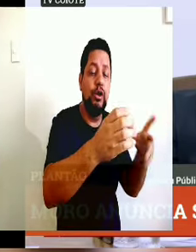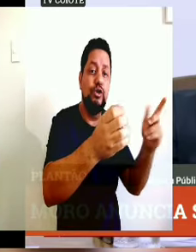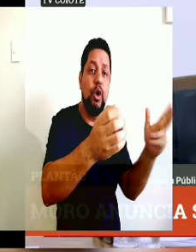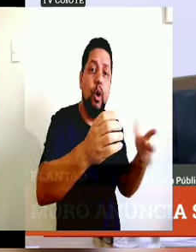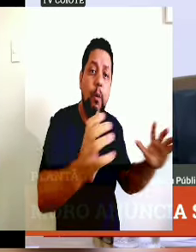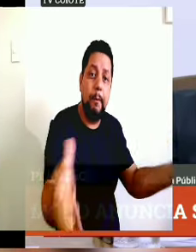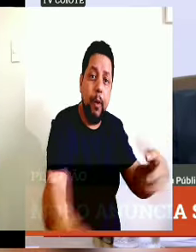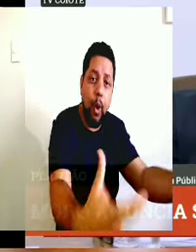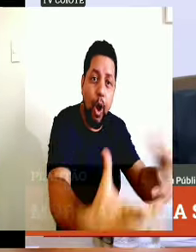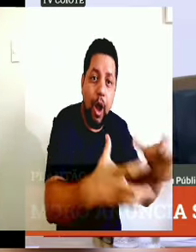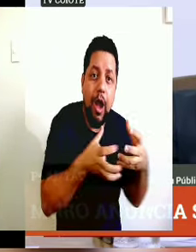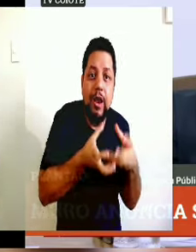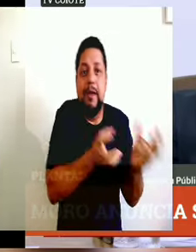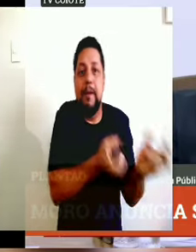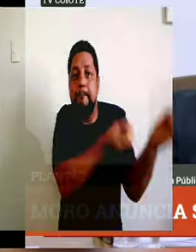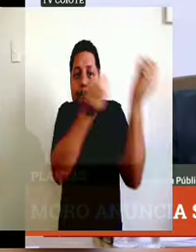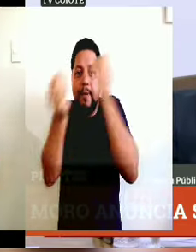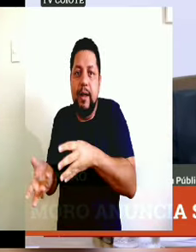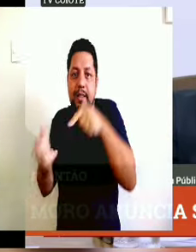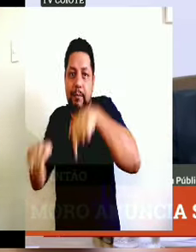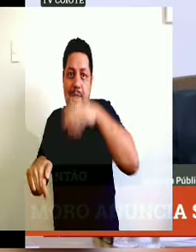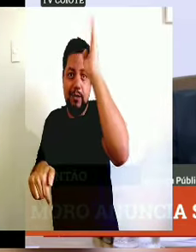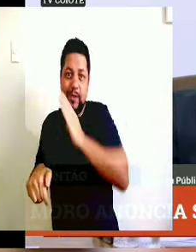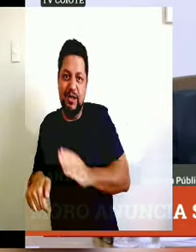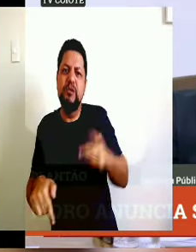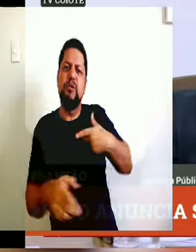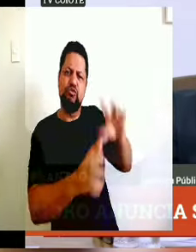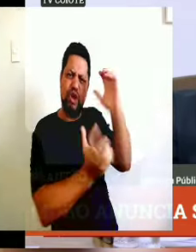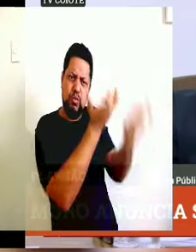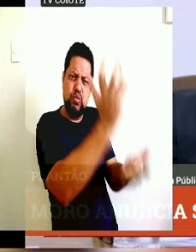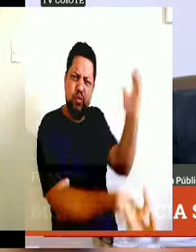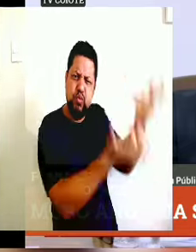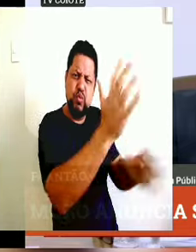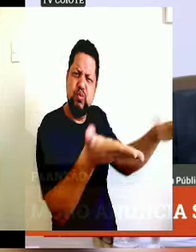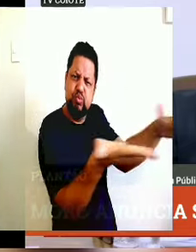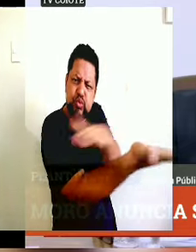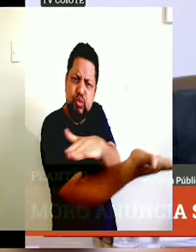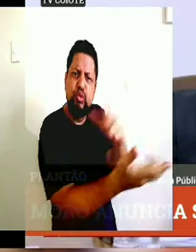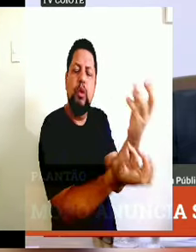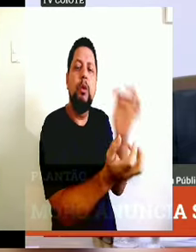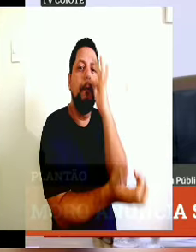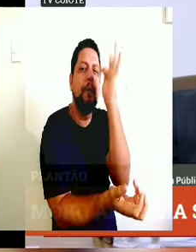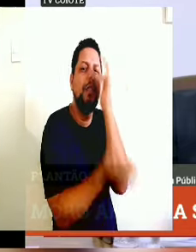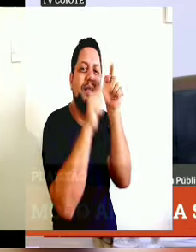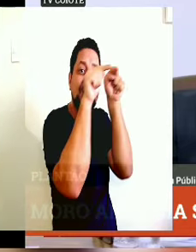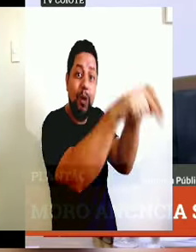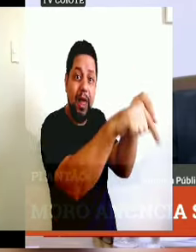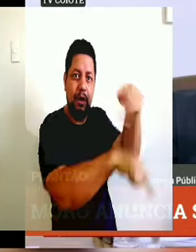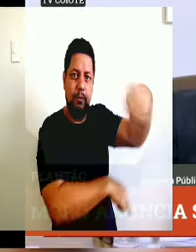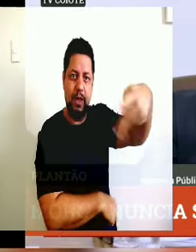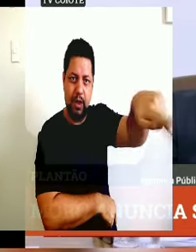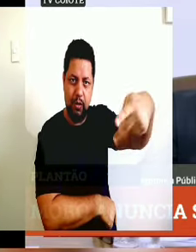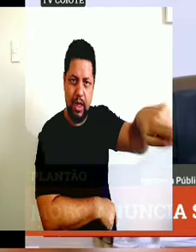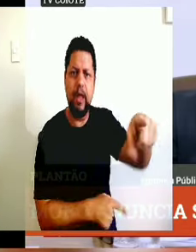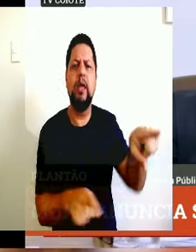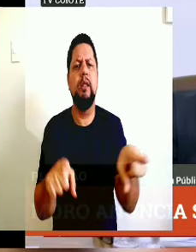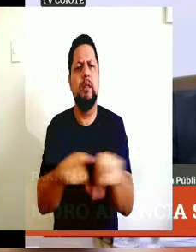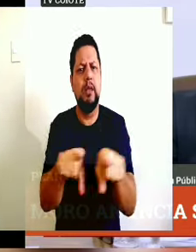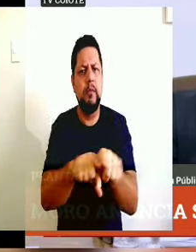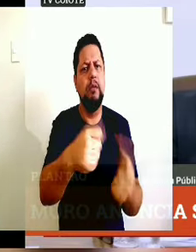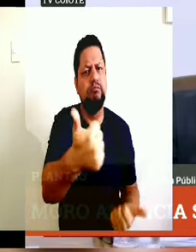droga, seja de corrupção, principalmente aí no caso pela Polícia Federal. Buscamos fortalecer a Polícia Federal e a